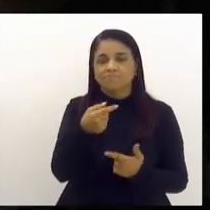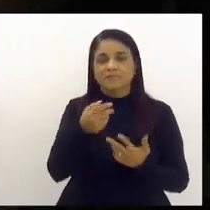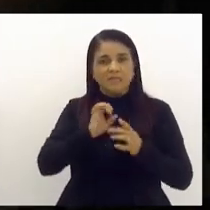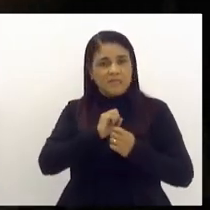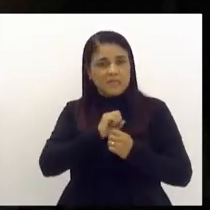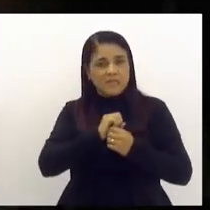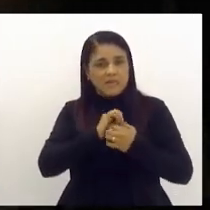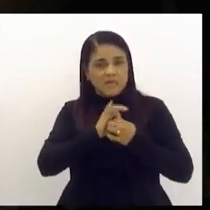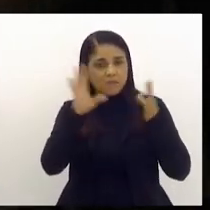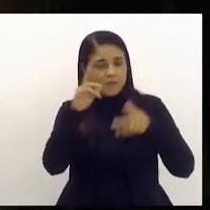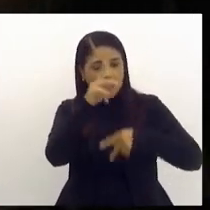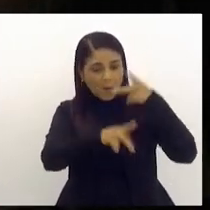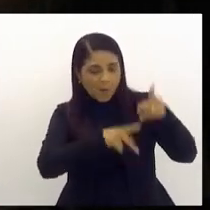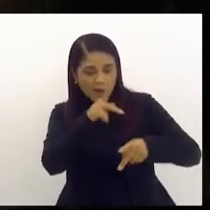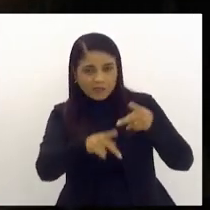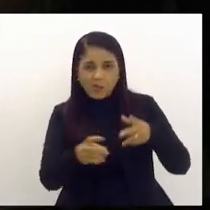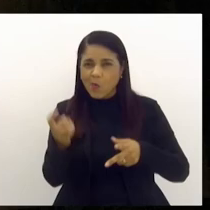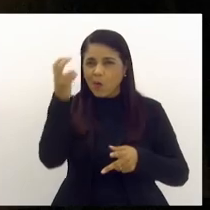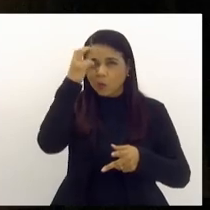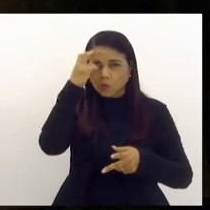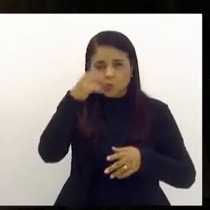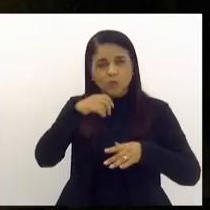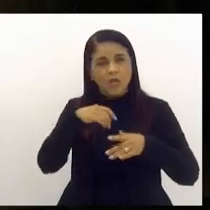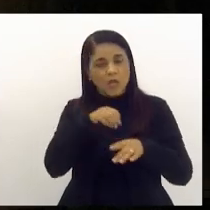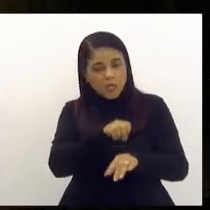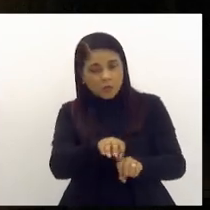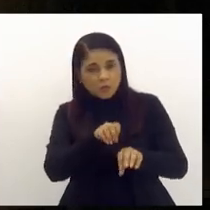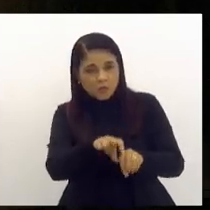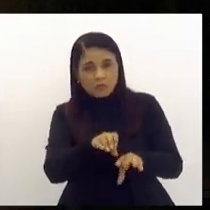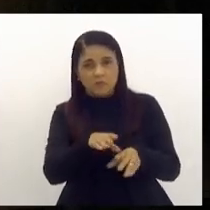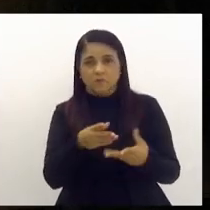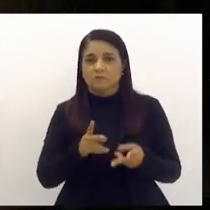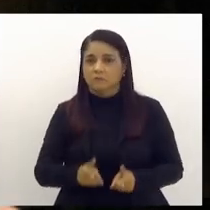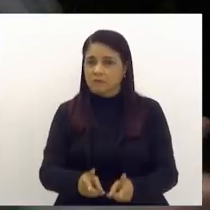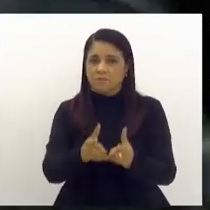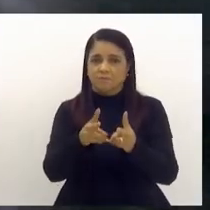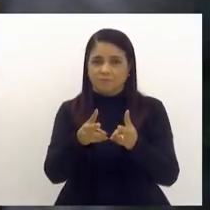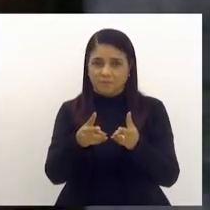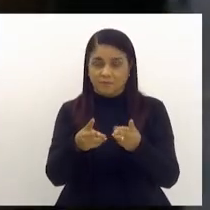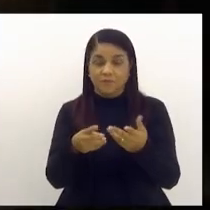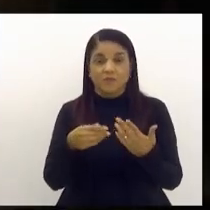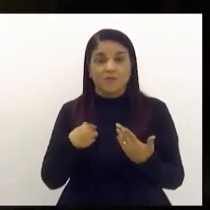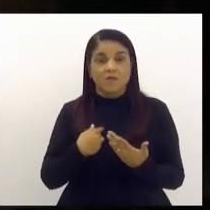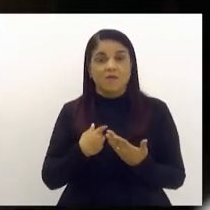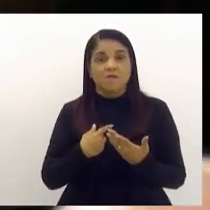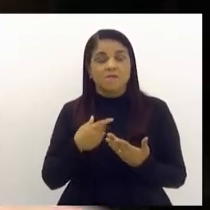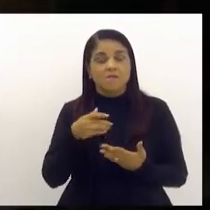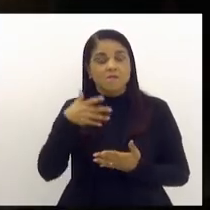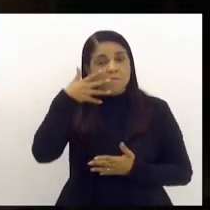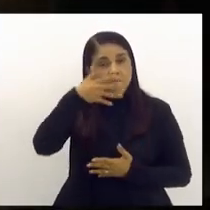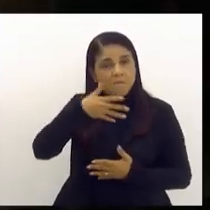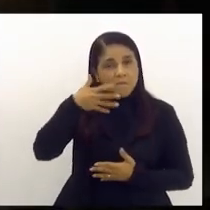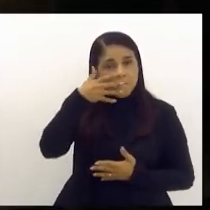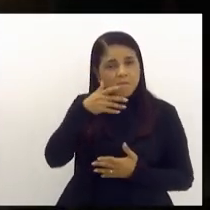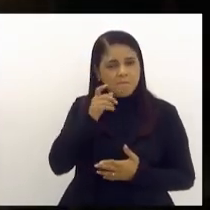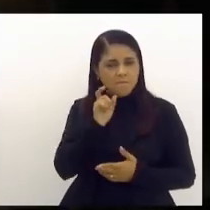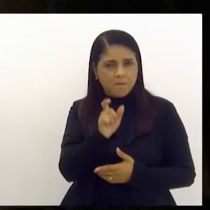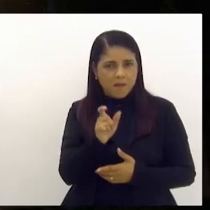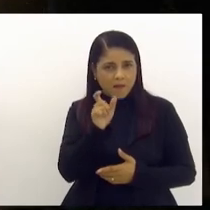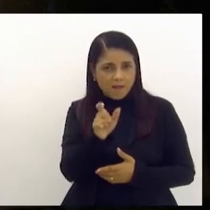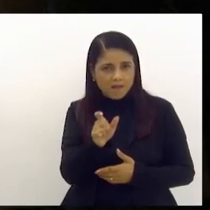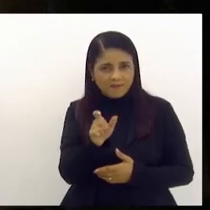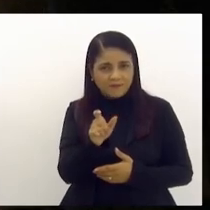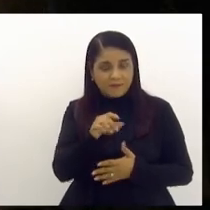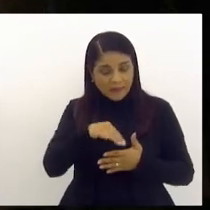libertar a população através de cultura e educação sempre. Então, dentro das próprias palavras, está quase se